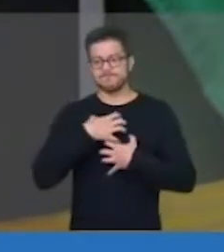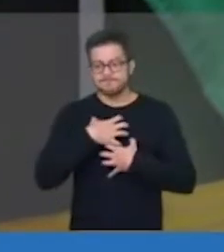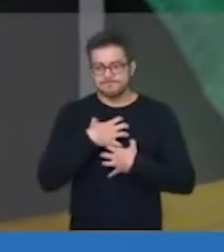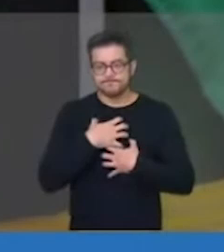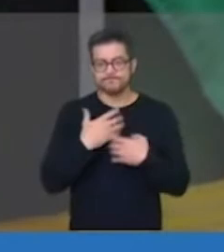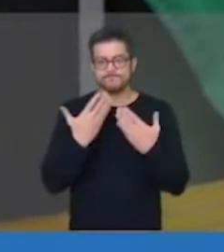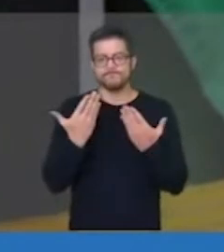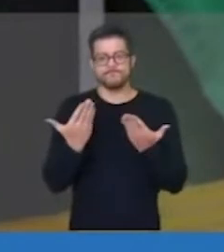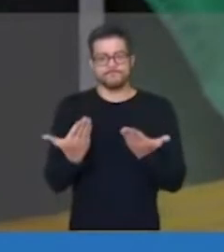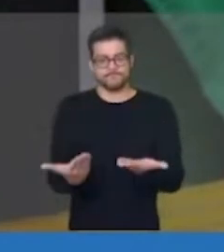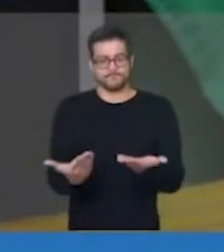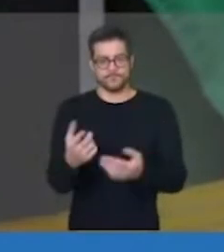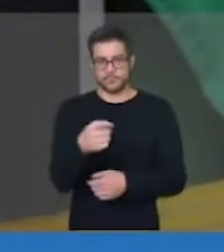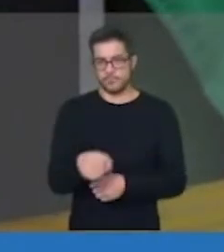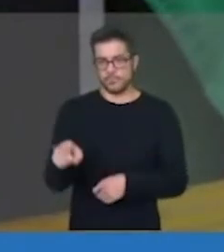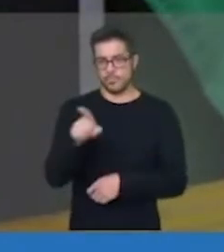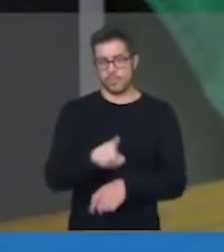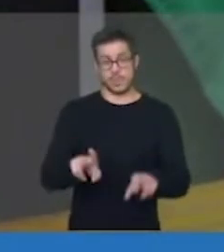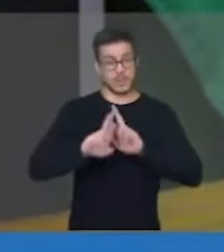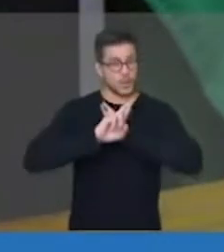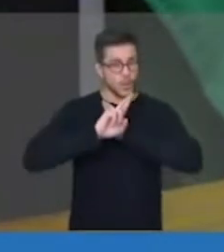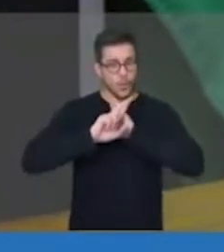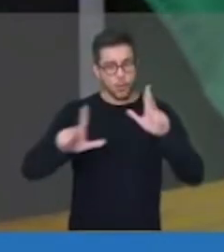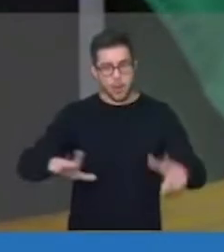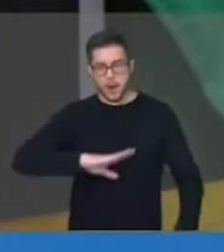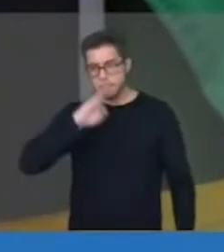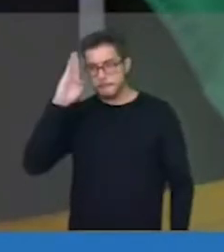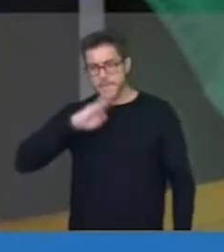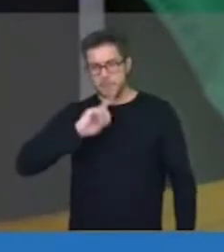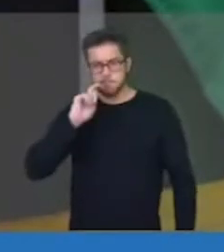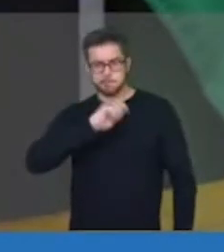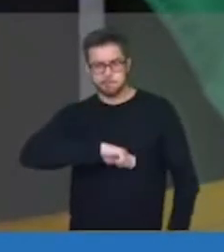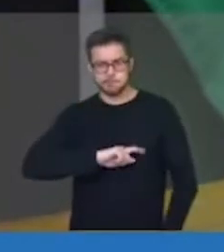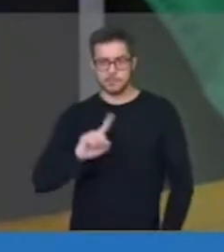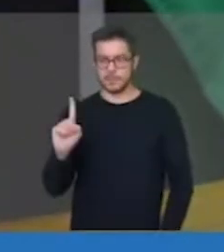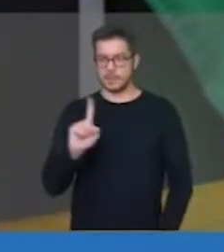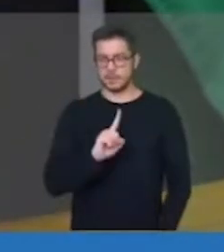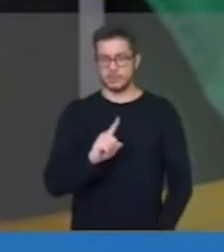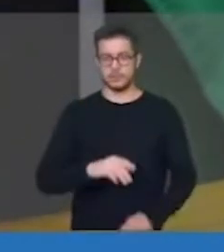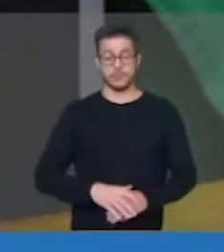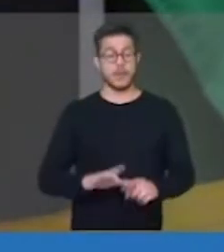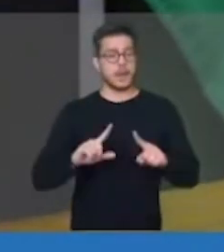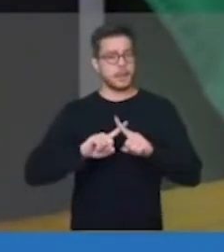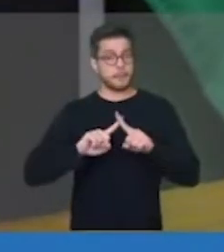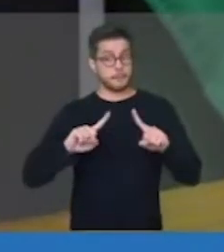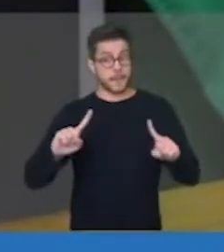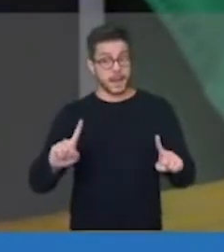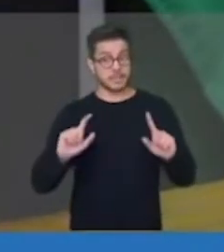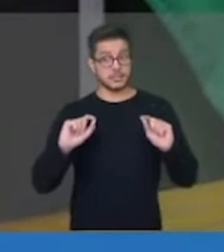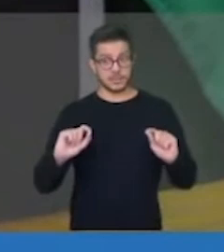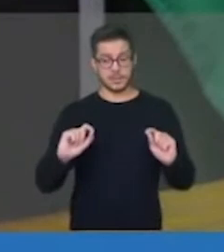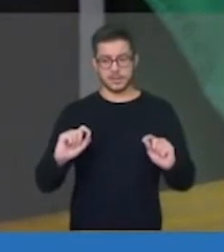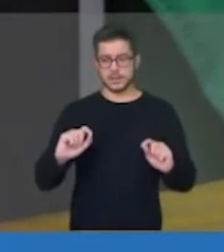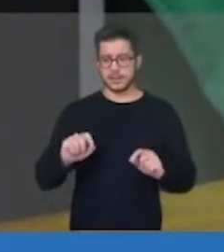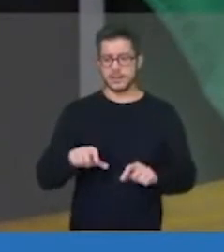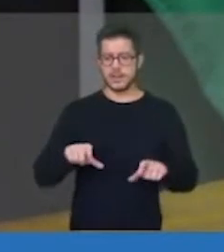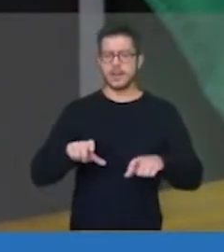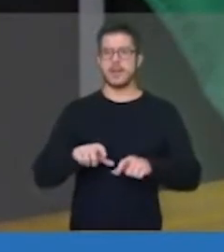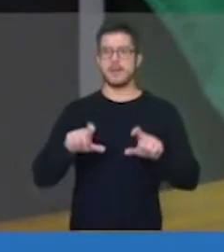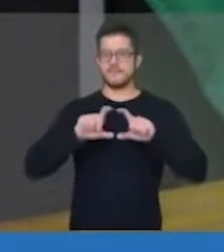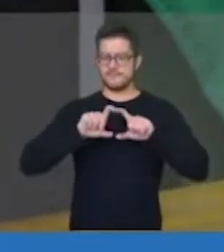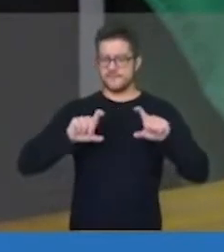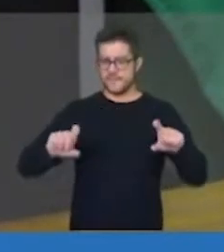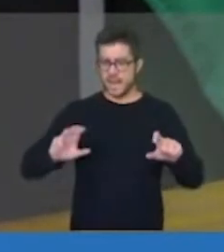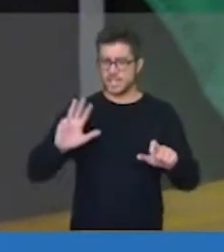são monstros. E monstruosa, revoltante, desumana é a fala do presidente